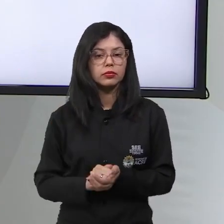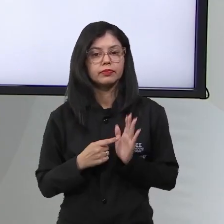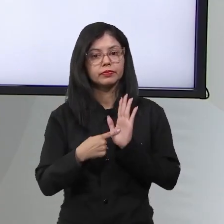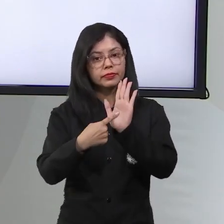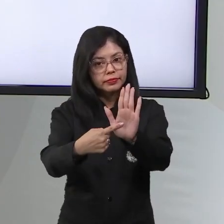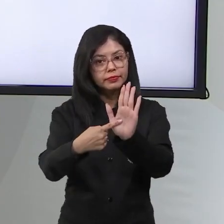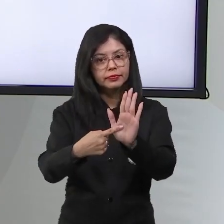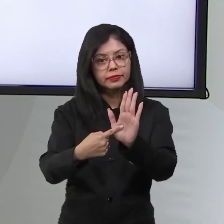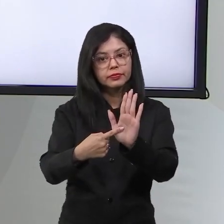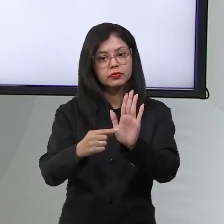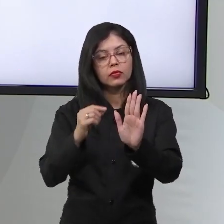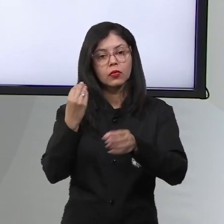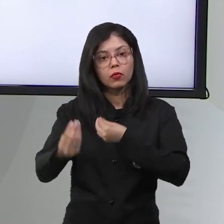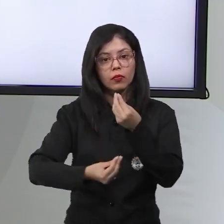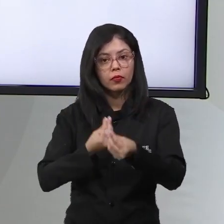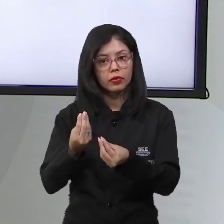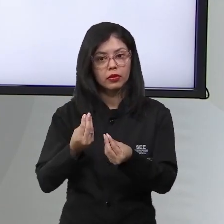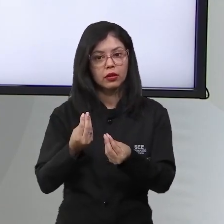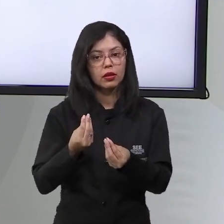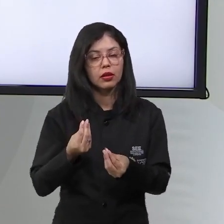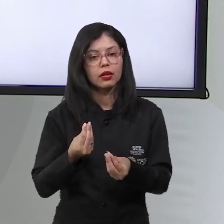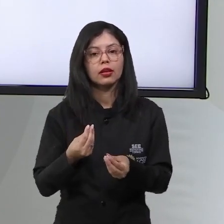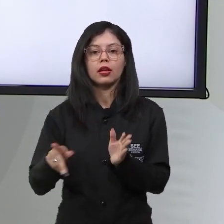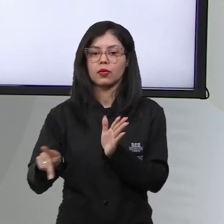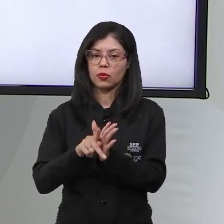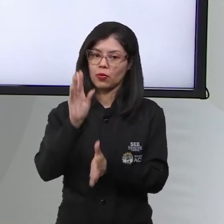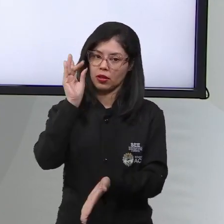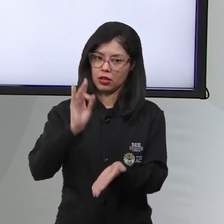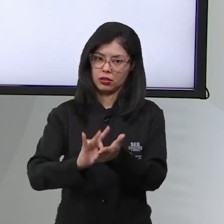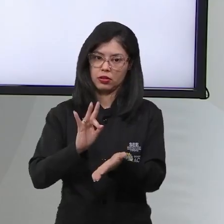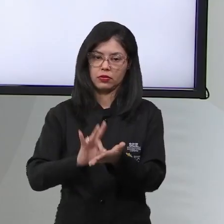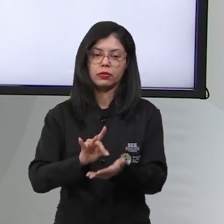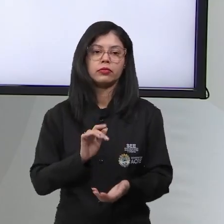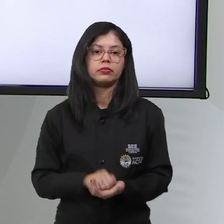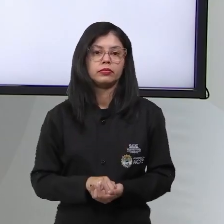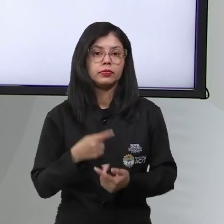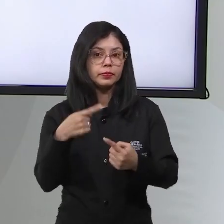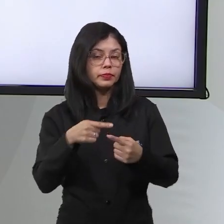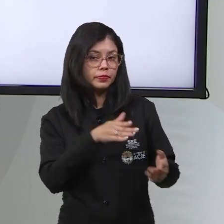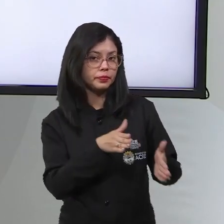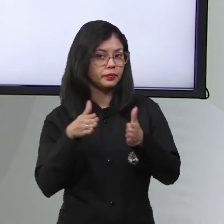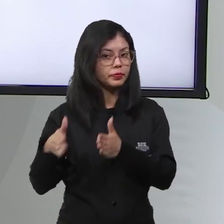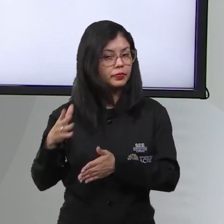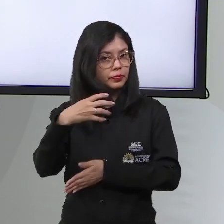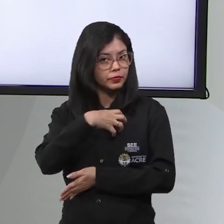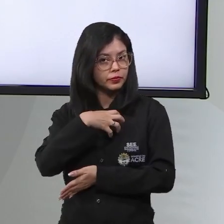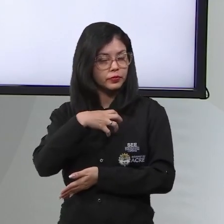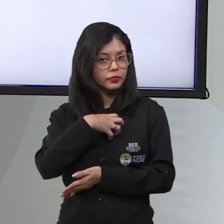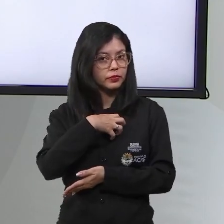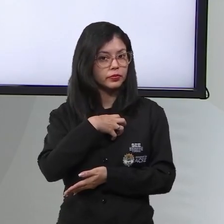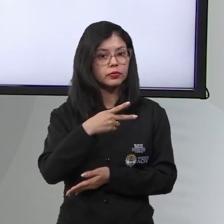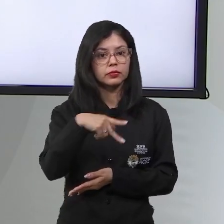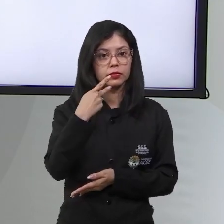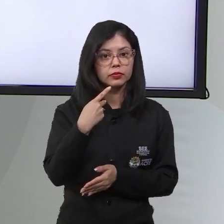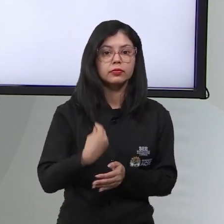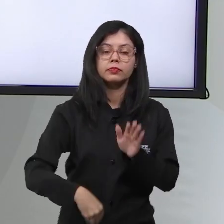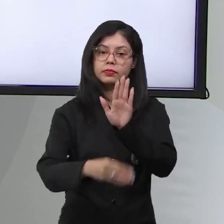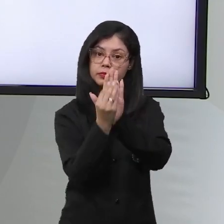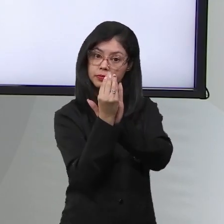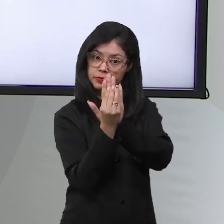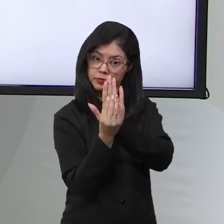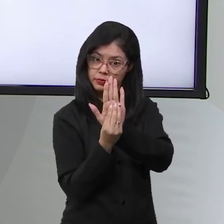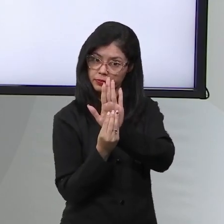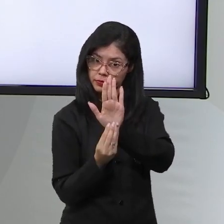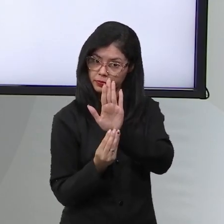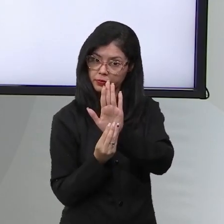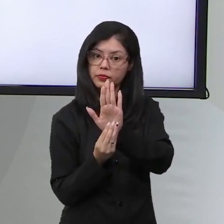diante, digamos assim, dessa apreensão da realidade. Porque a partir do momento em que eu levanto dados, a partir